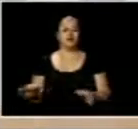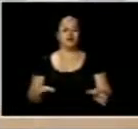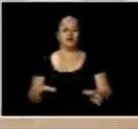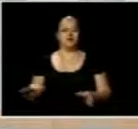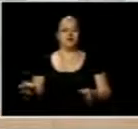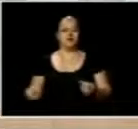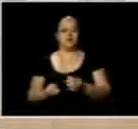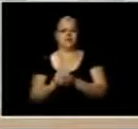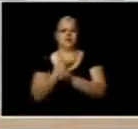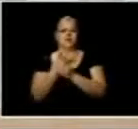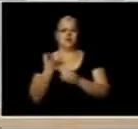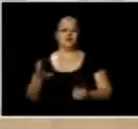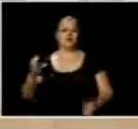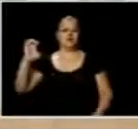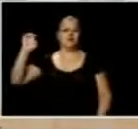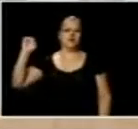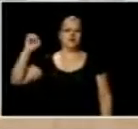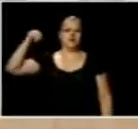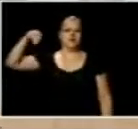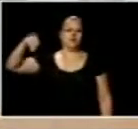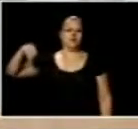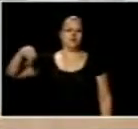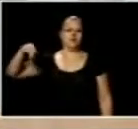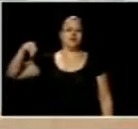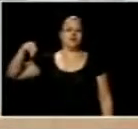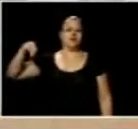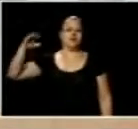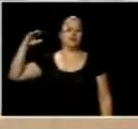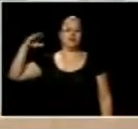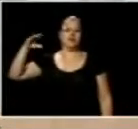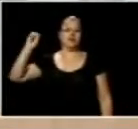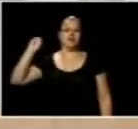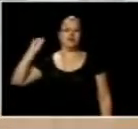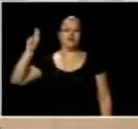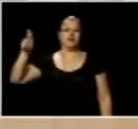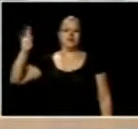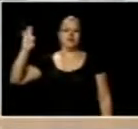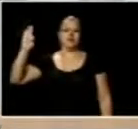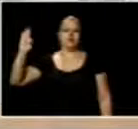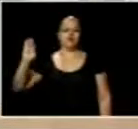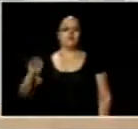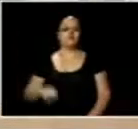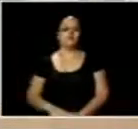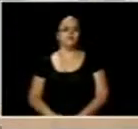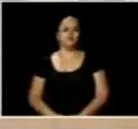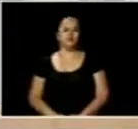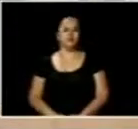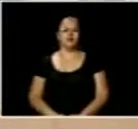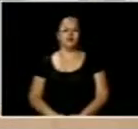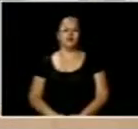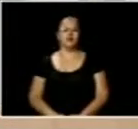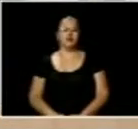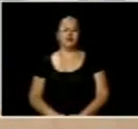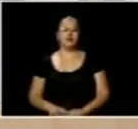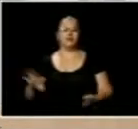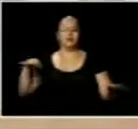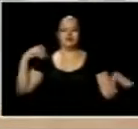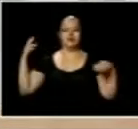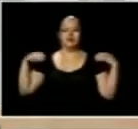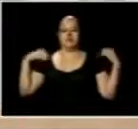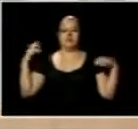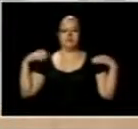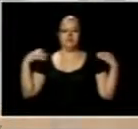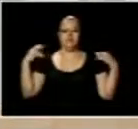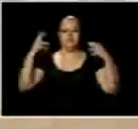do Encute, um encontro cultural de Taubaté, que realizará festivais e mostras de teatro, música,